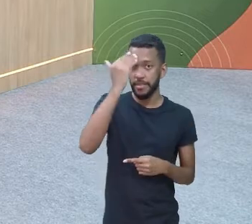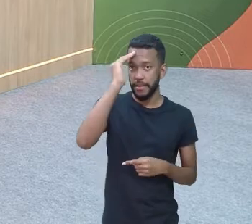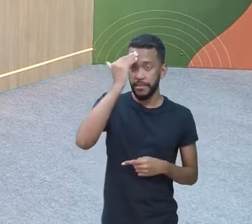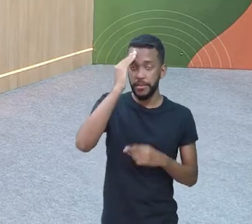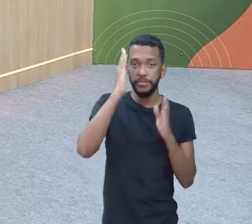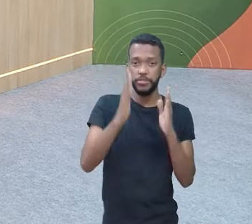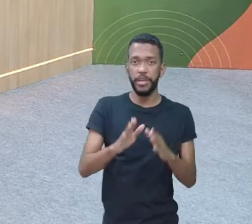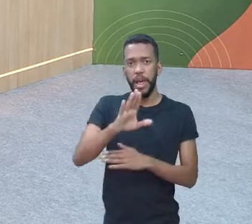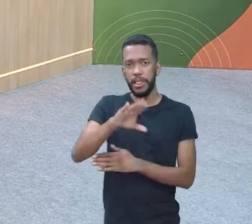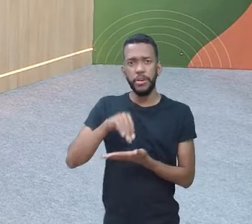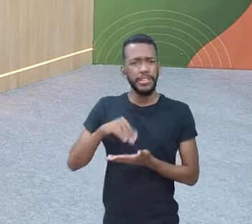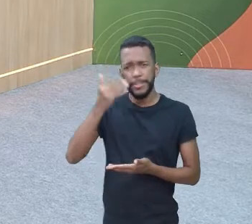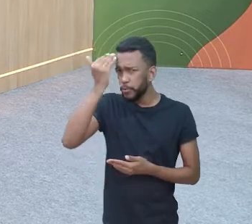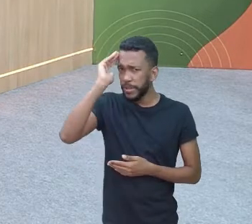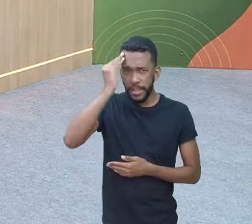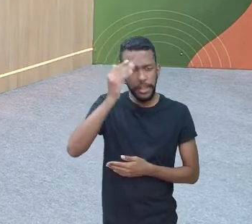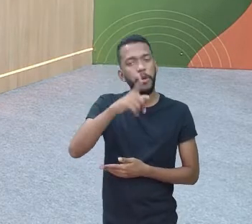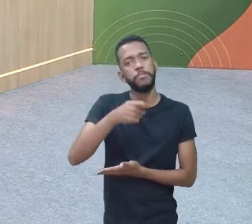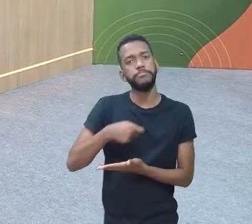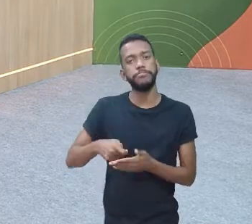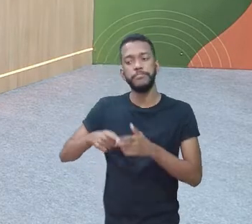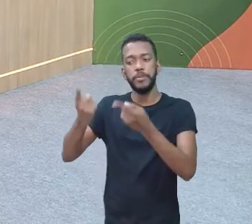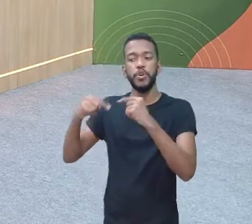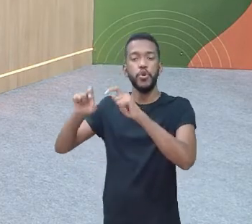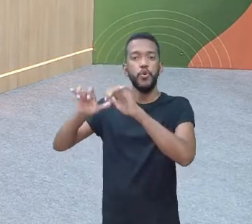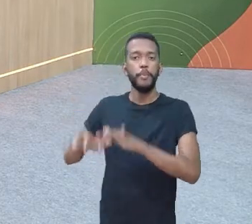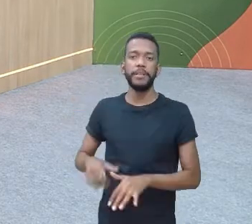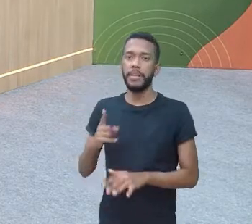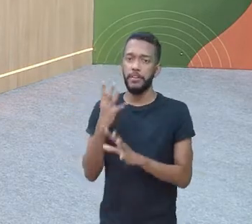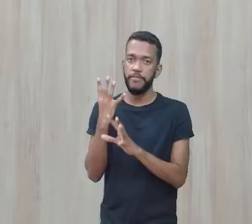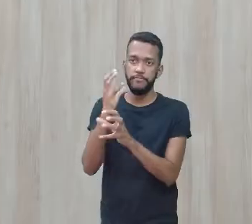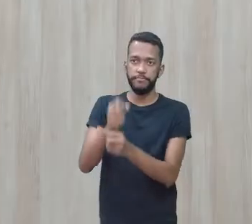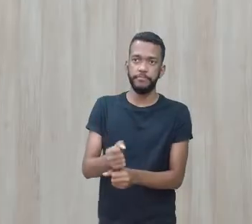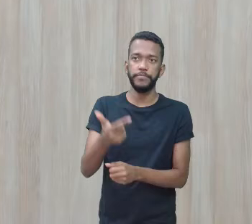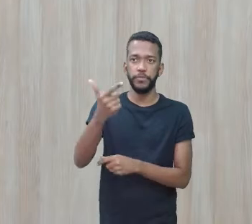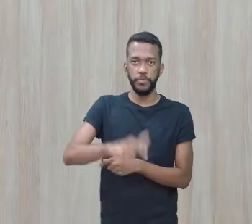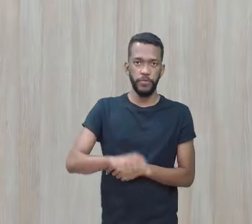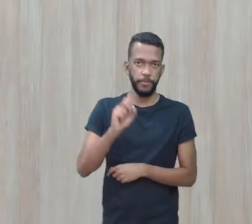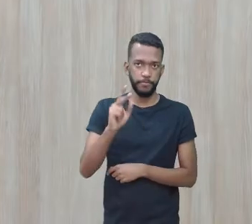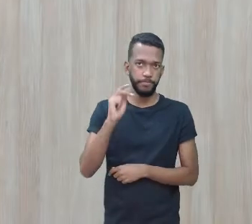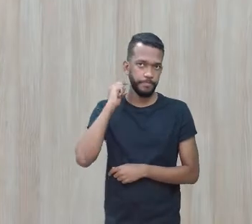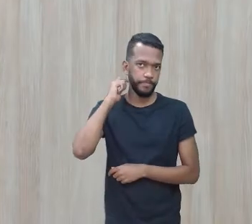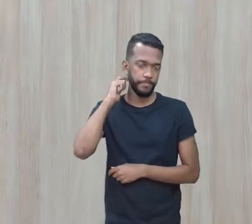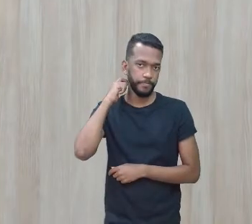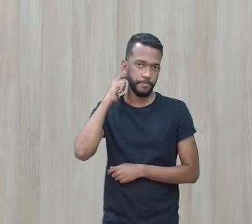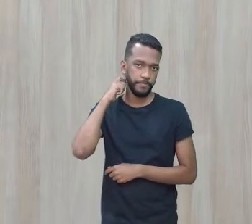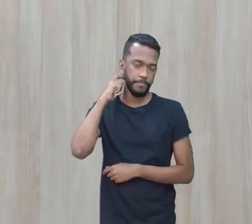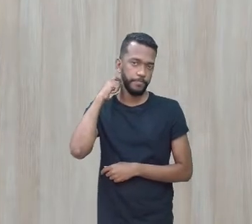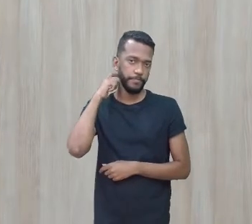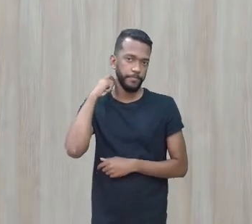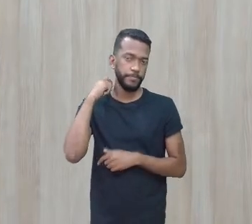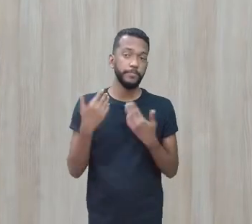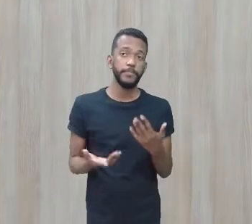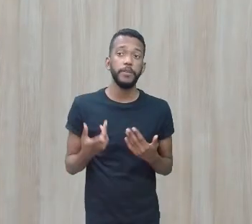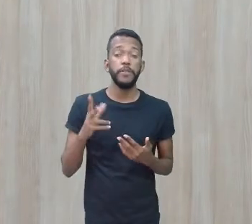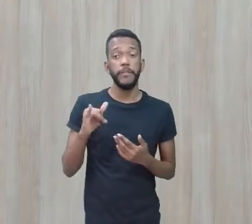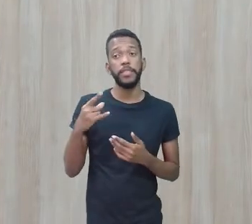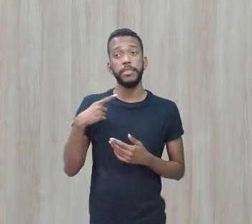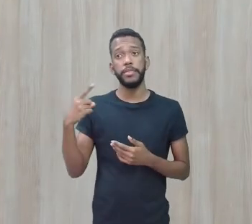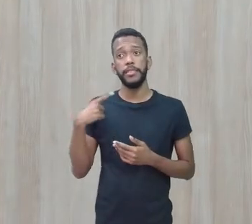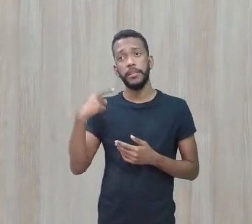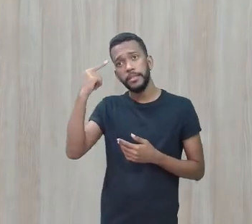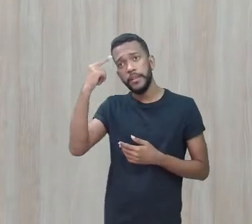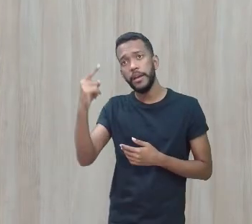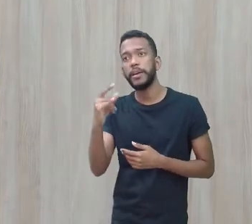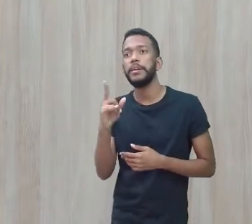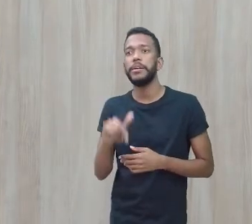anota aí. Se não está entendendo, já coloca nos comentários, a gente revisa, tá bom? E aí a gente vai trazer essa ideia, ó. Eu trouxe